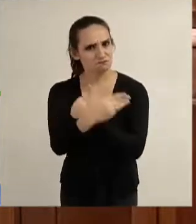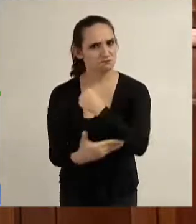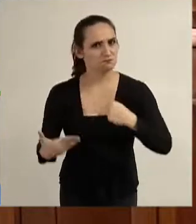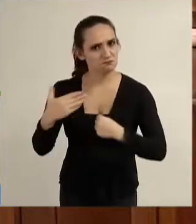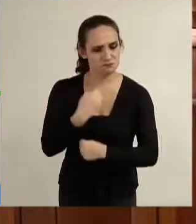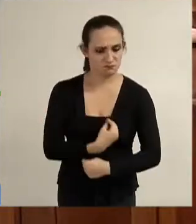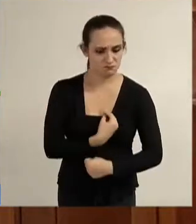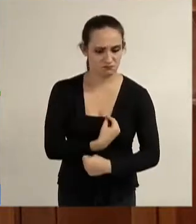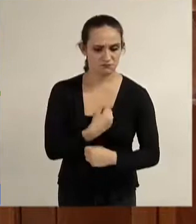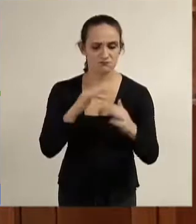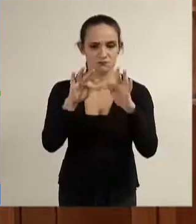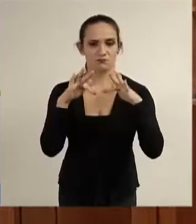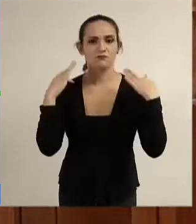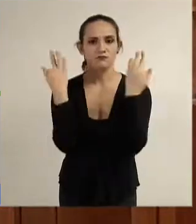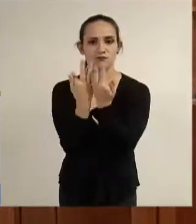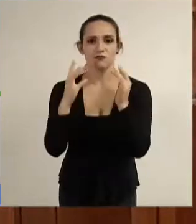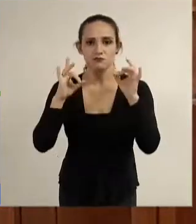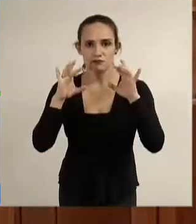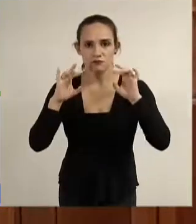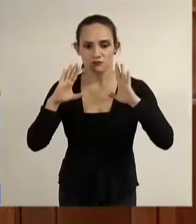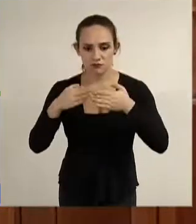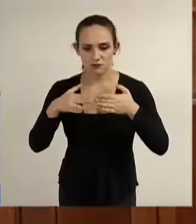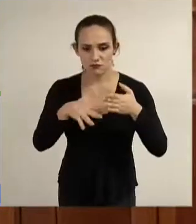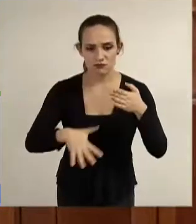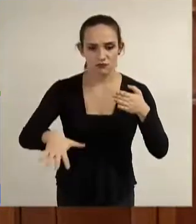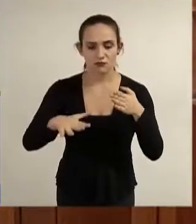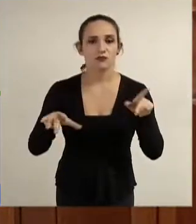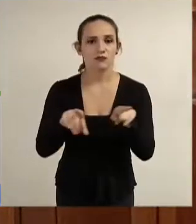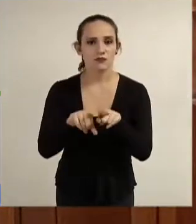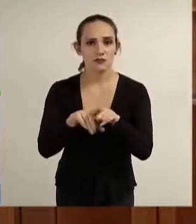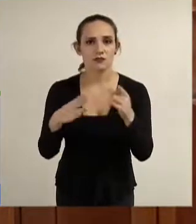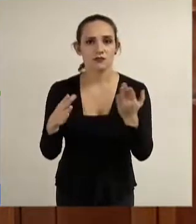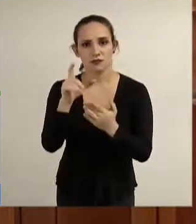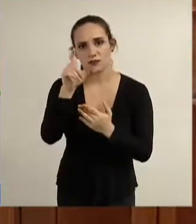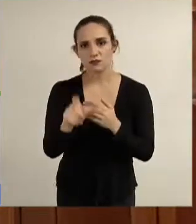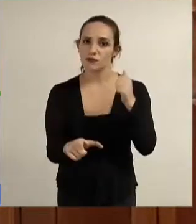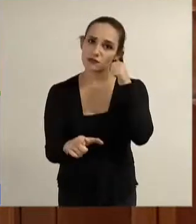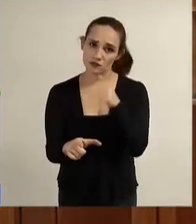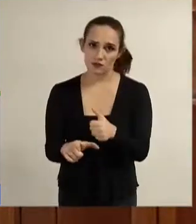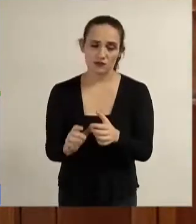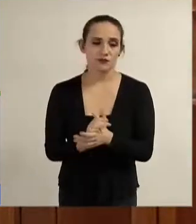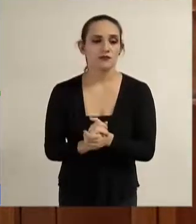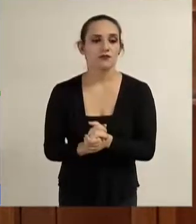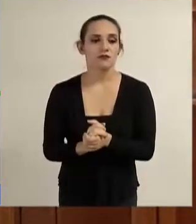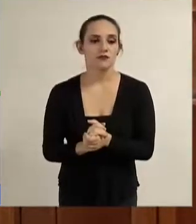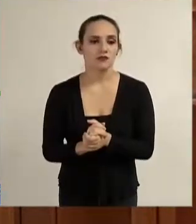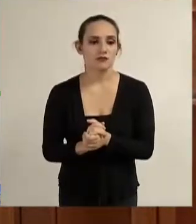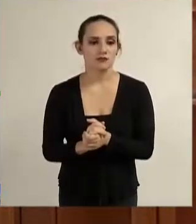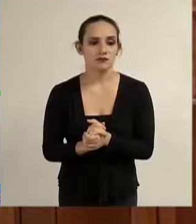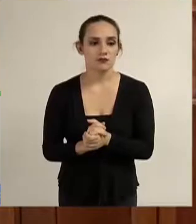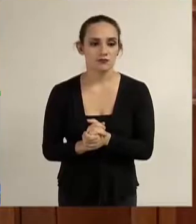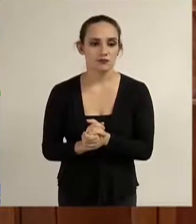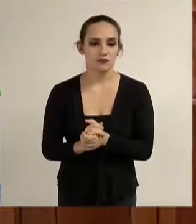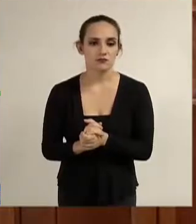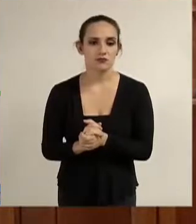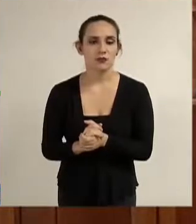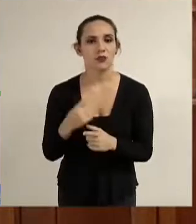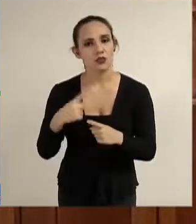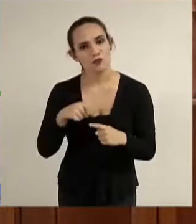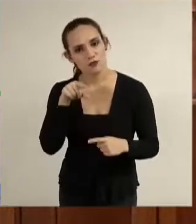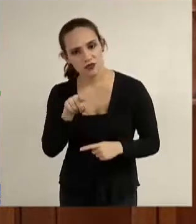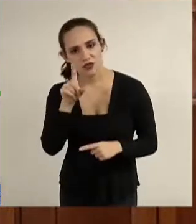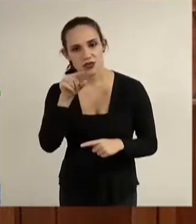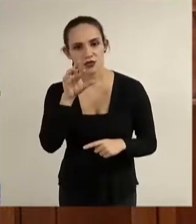da família, e de forma muito especial da mulher, que esteve à frente da Secretaria